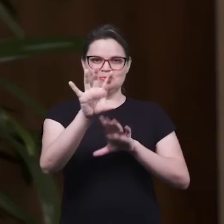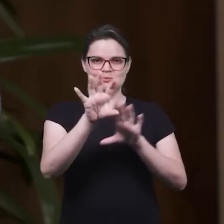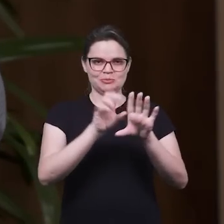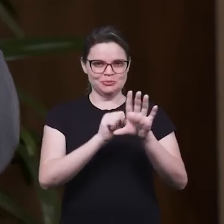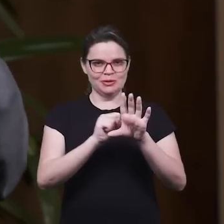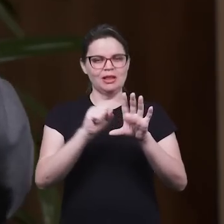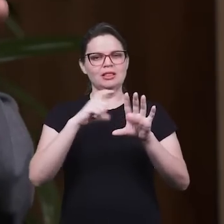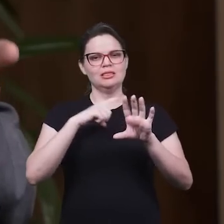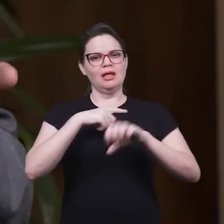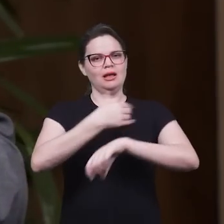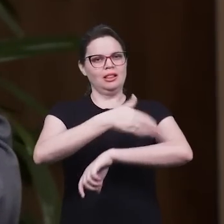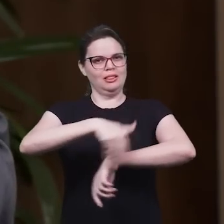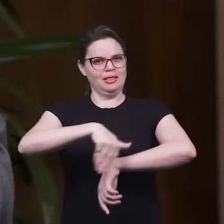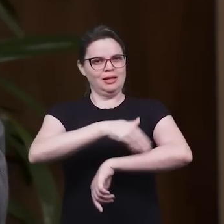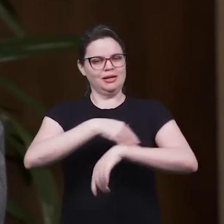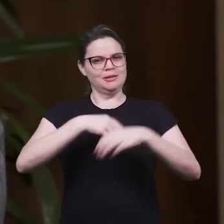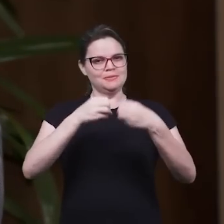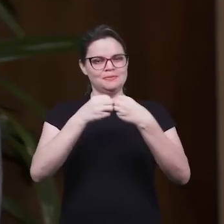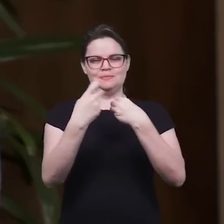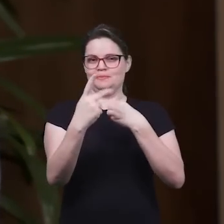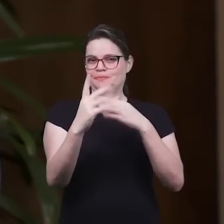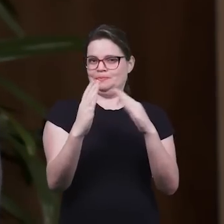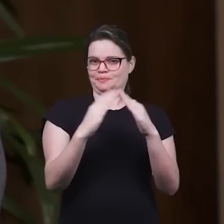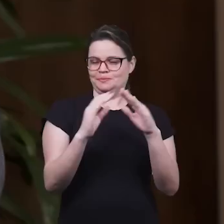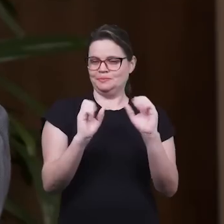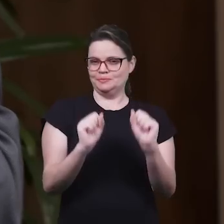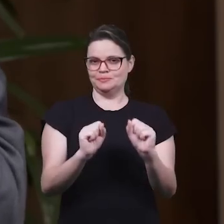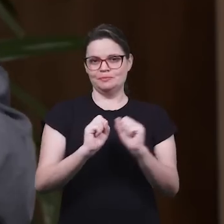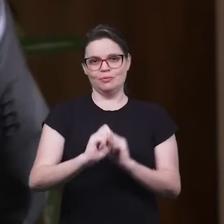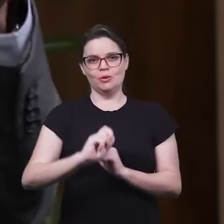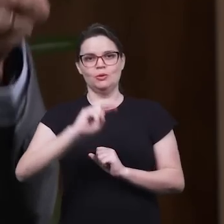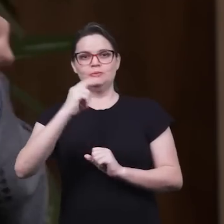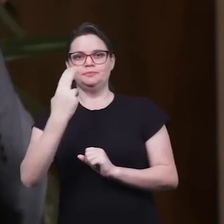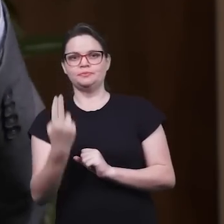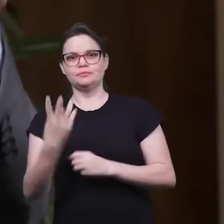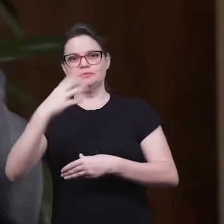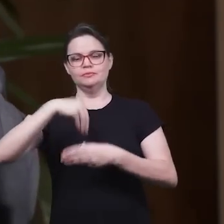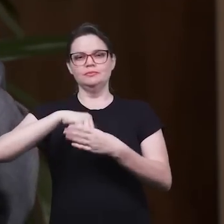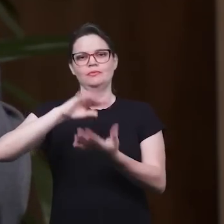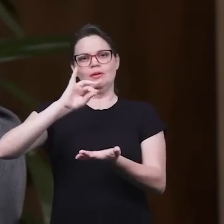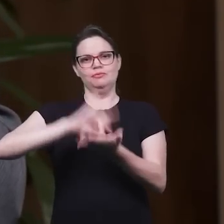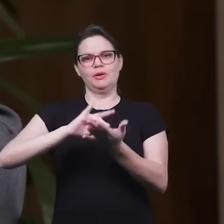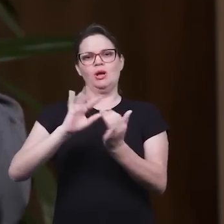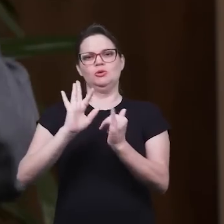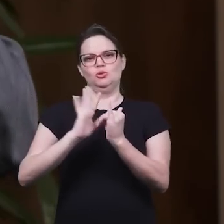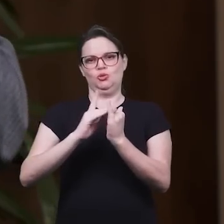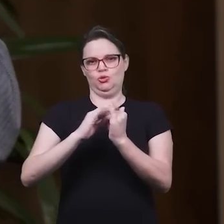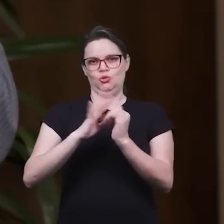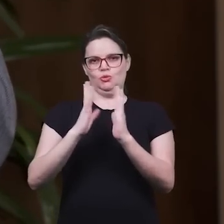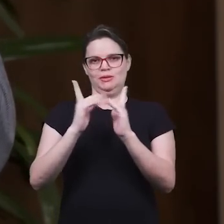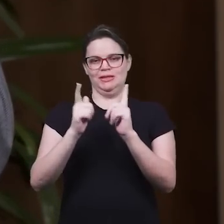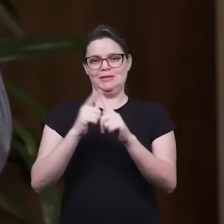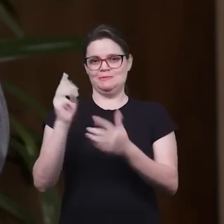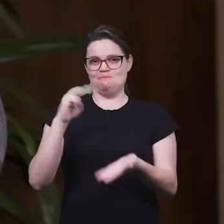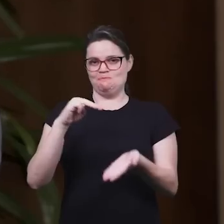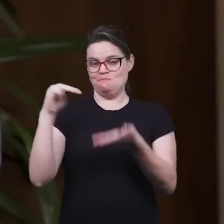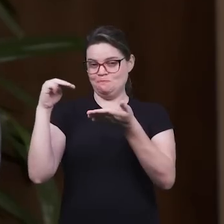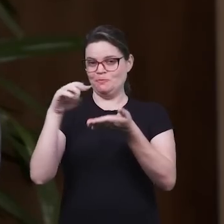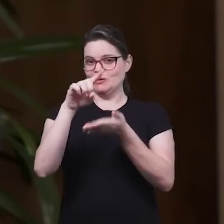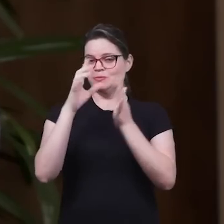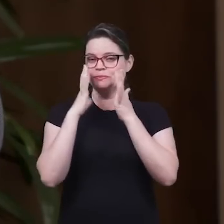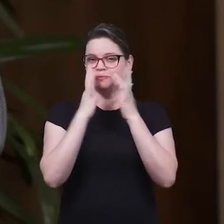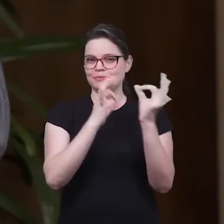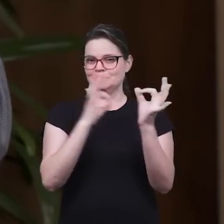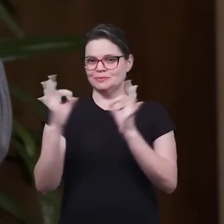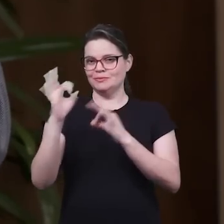obter o endereço de uma igreja mais próxima da sua casa ou pelo nosso canal no YouTube. A você que nos